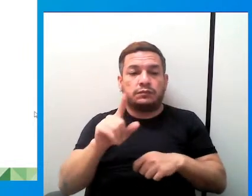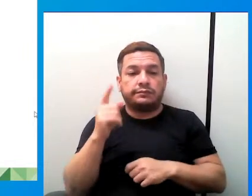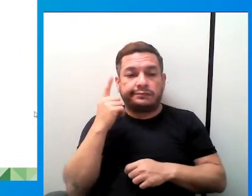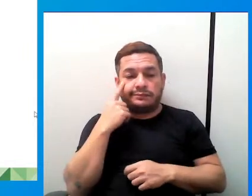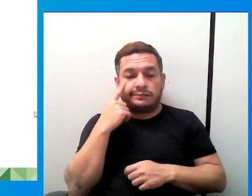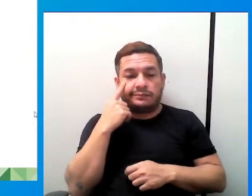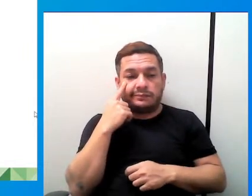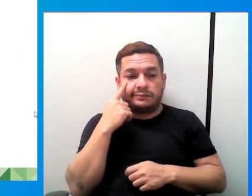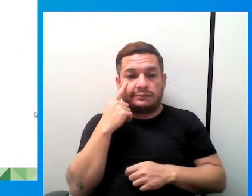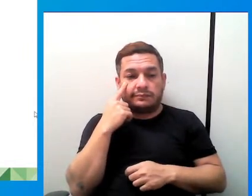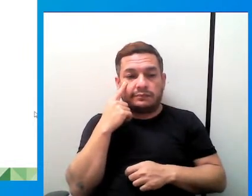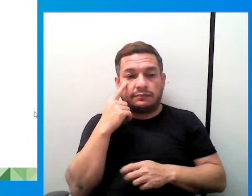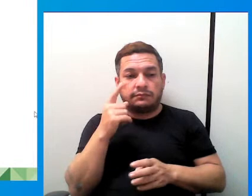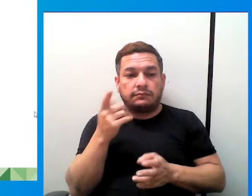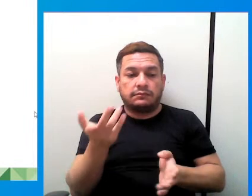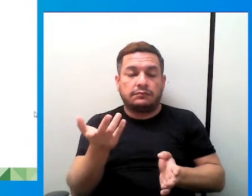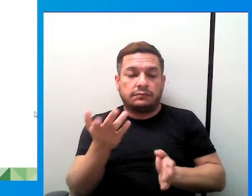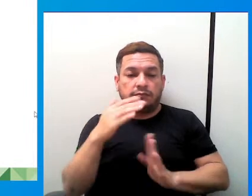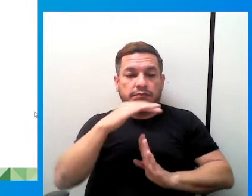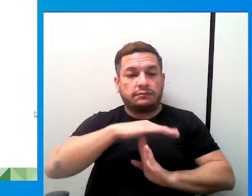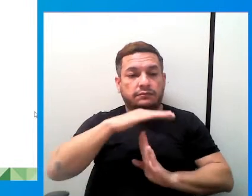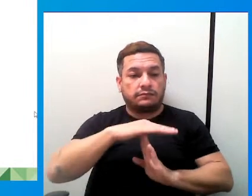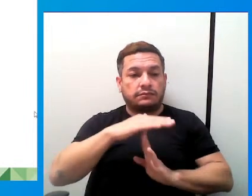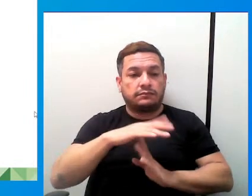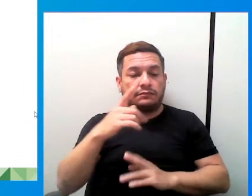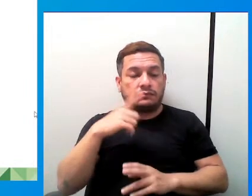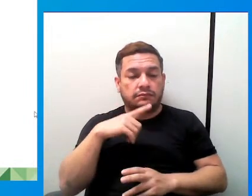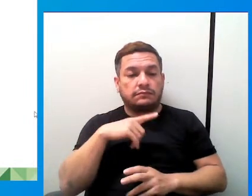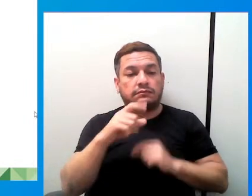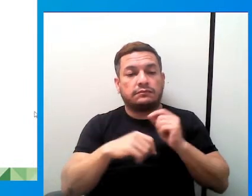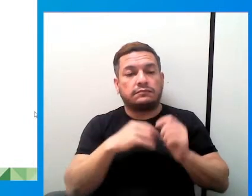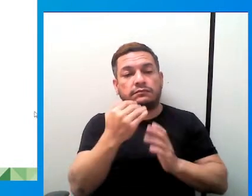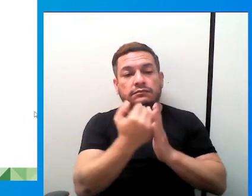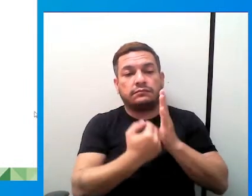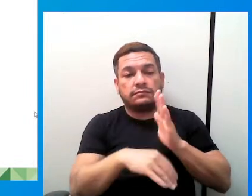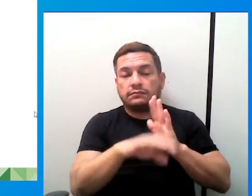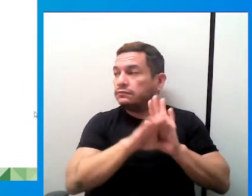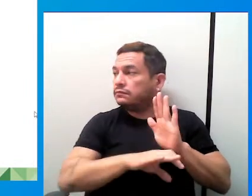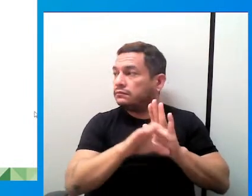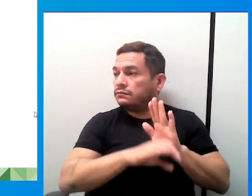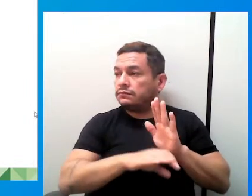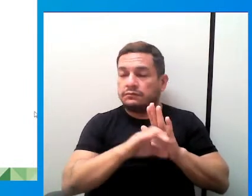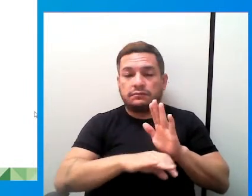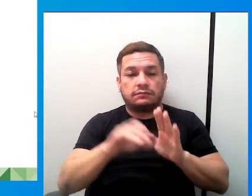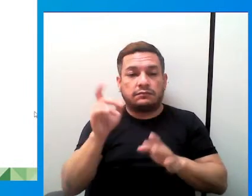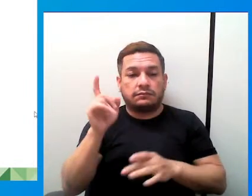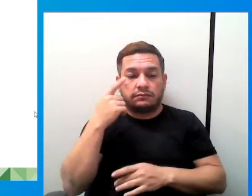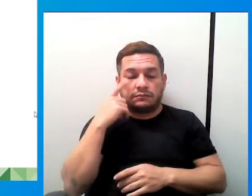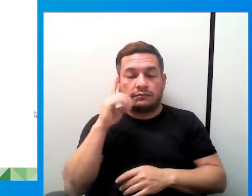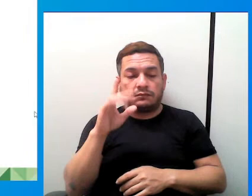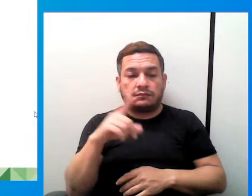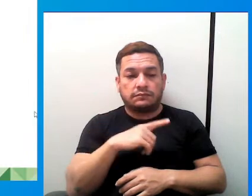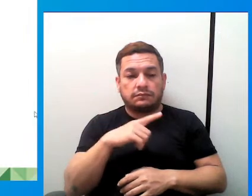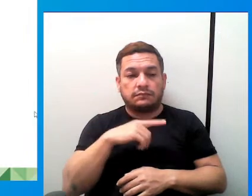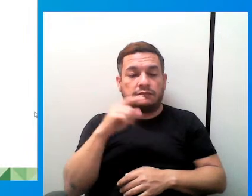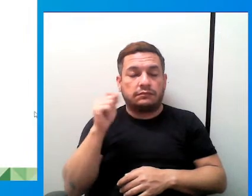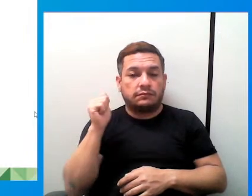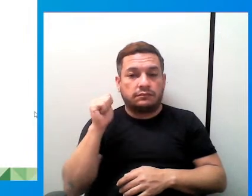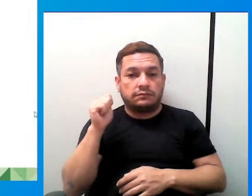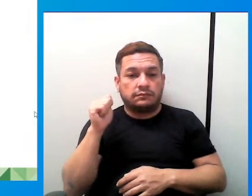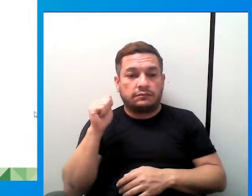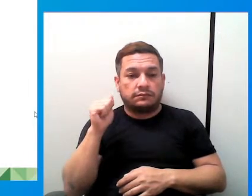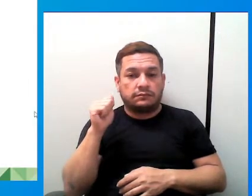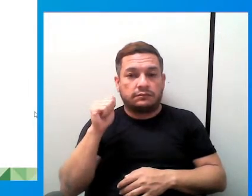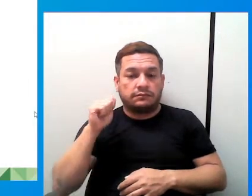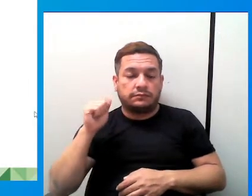estendida. Porque você já tem uma grade curricular. Essa grade curricular completa já estabelece uma carga horária que